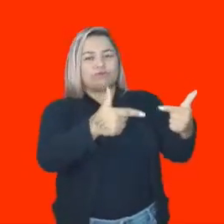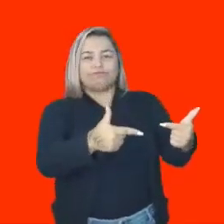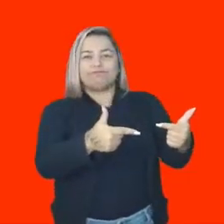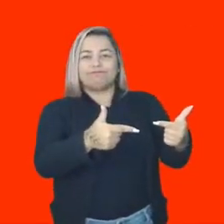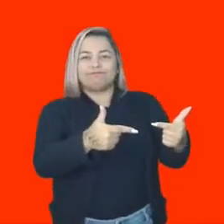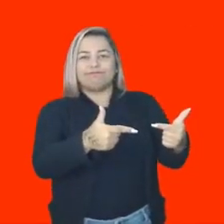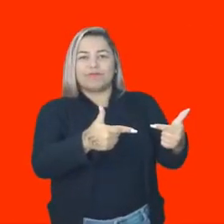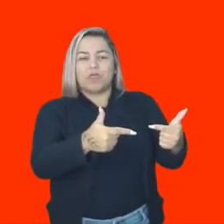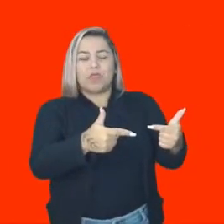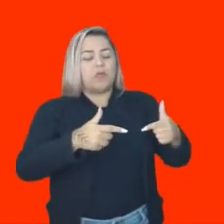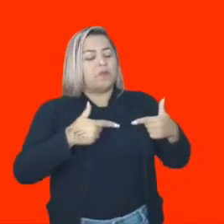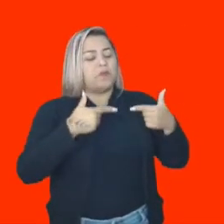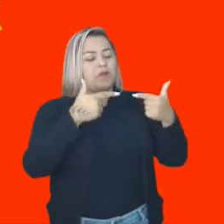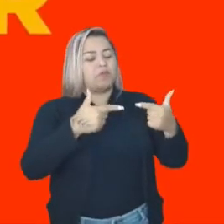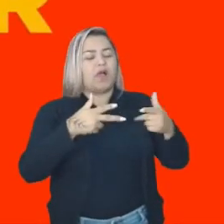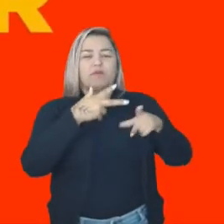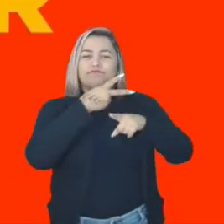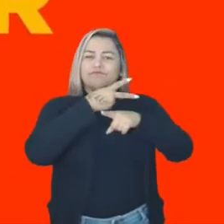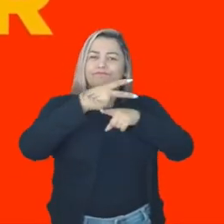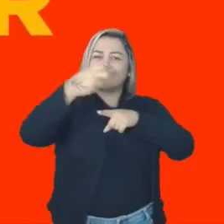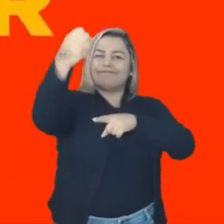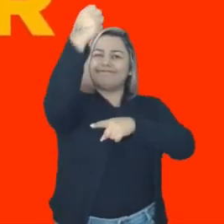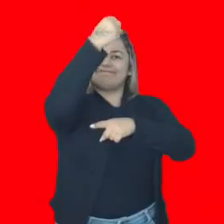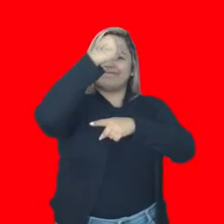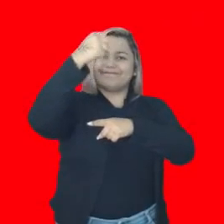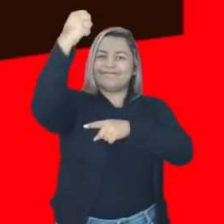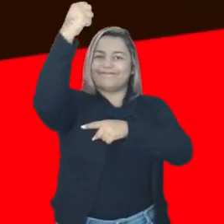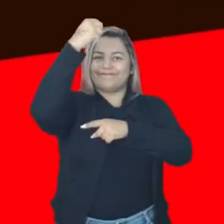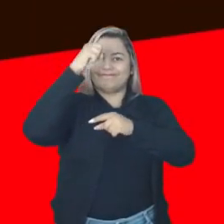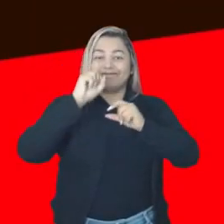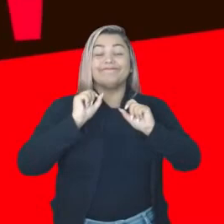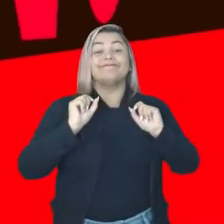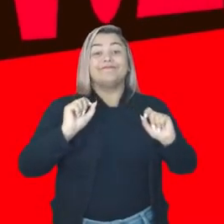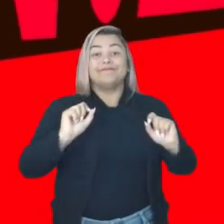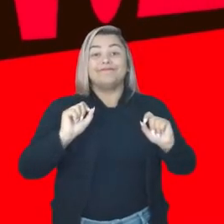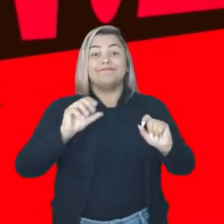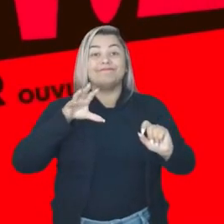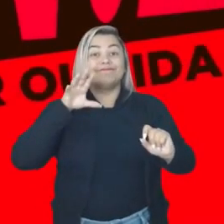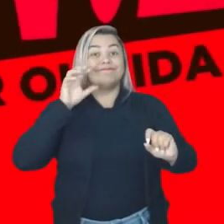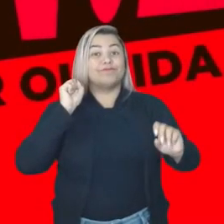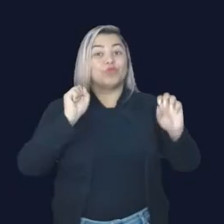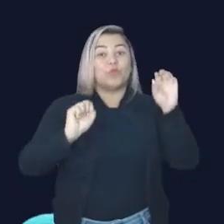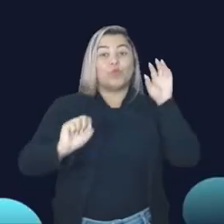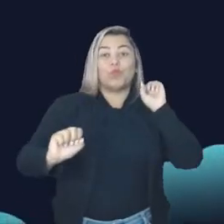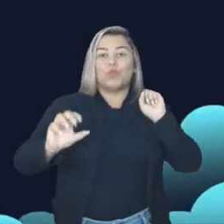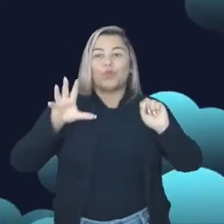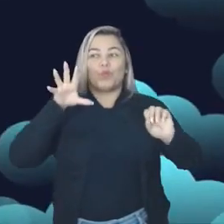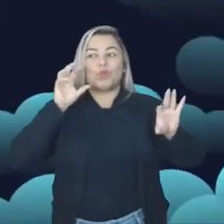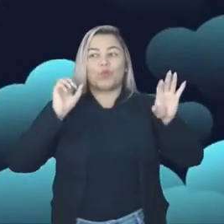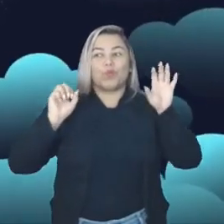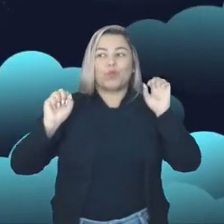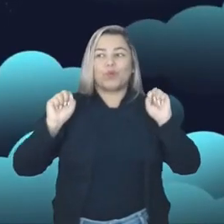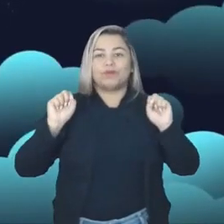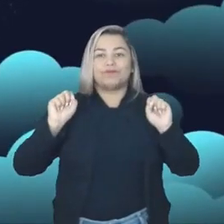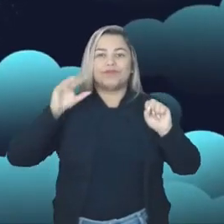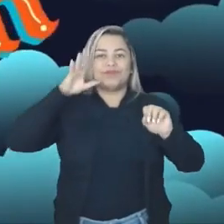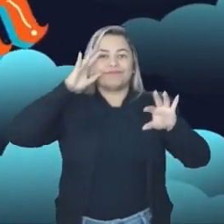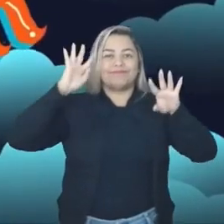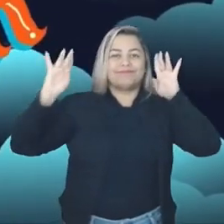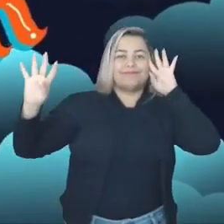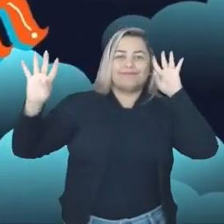sina, batalhando pra vencer. Tenho voz pra ser ouvida,